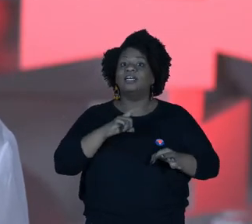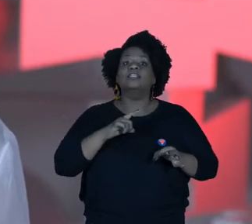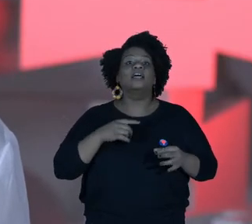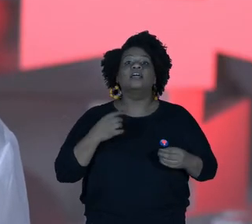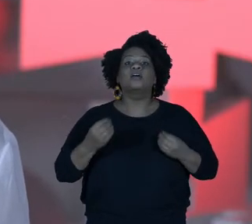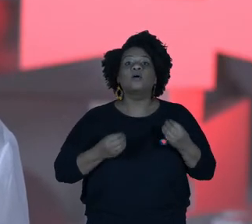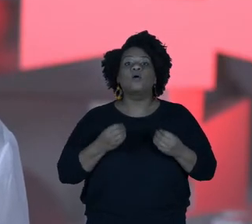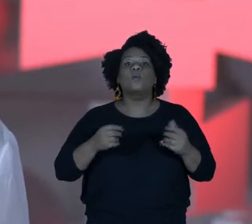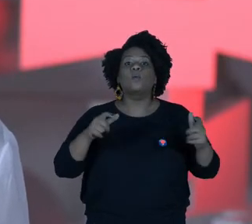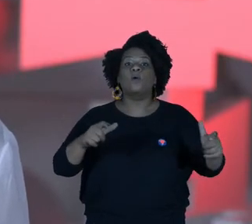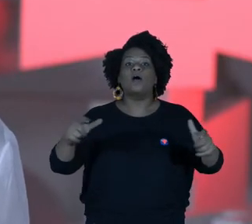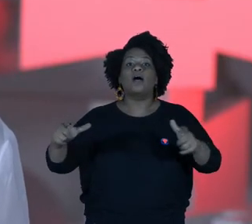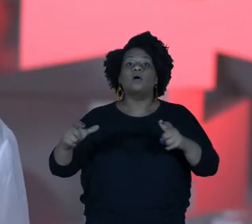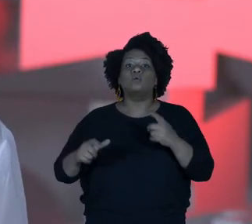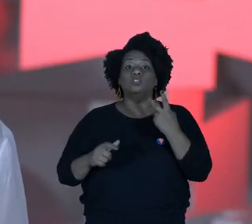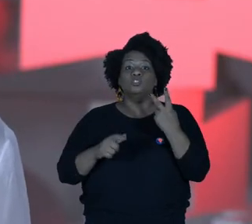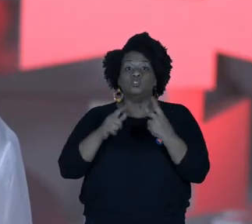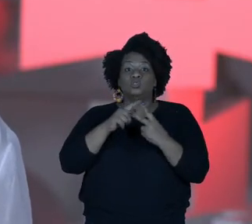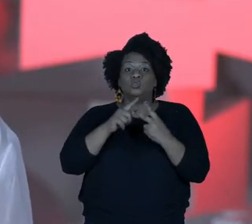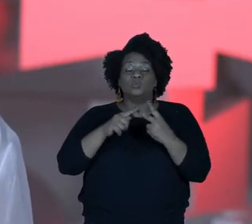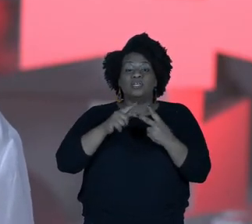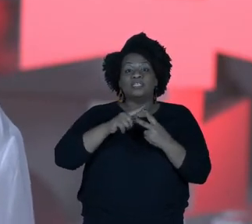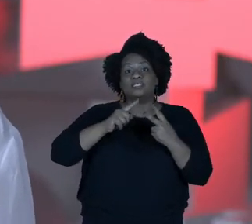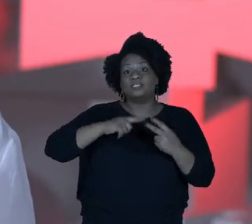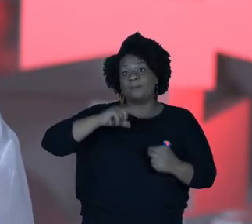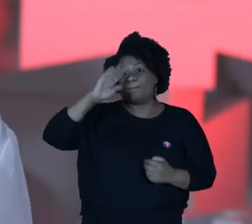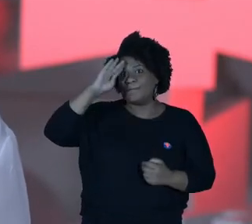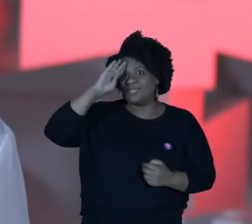estão essas duas figuras principais.